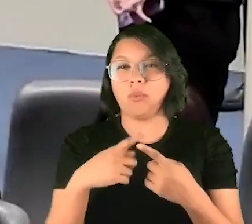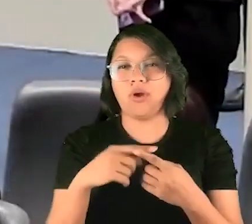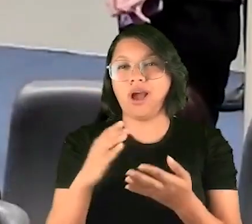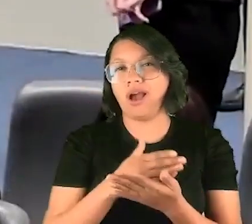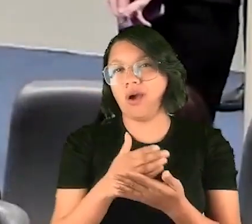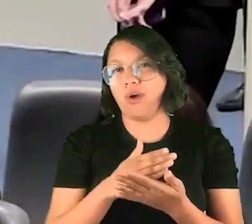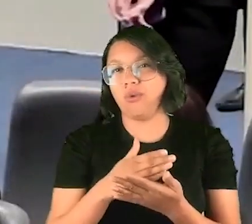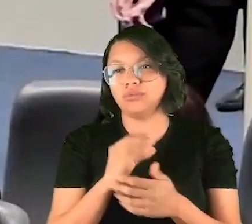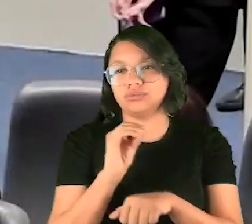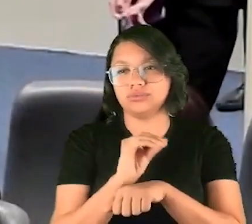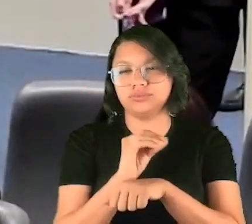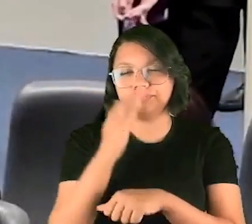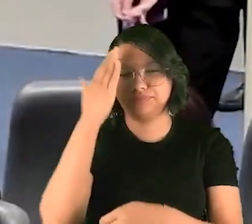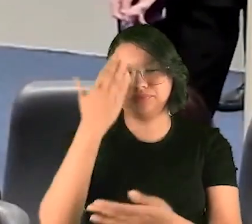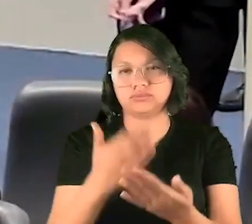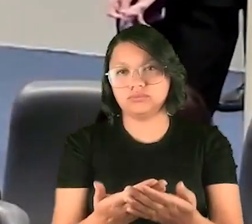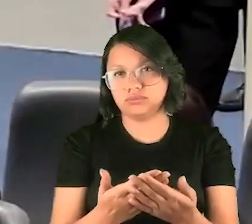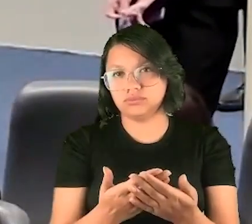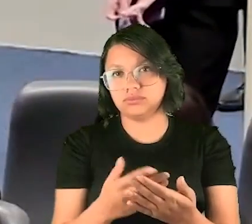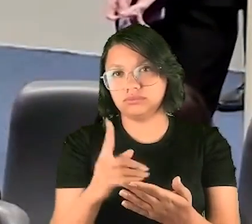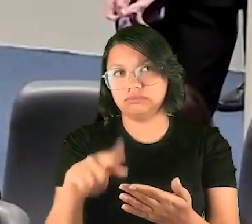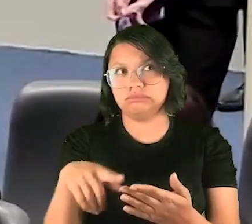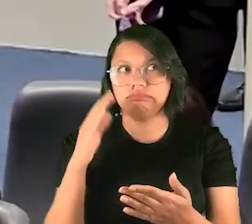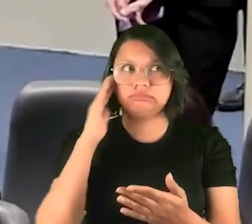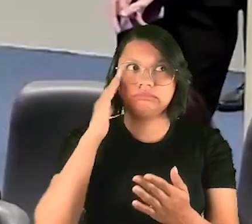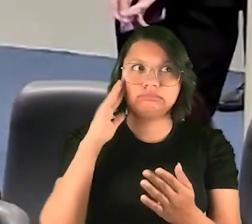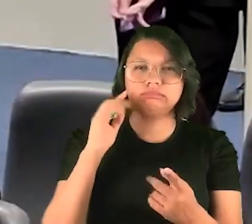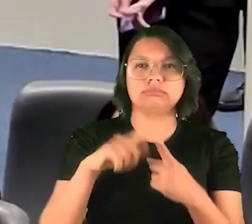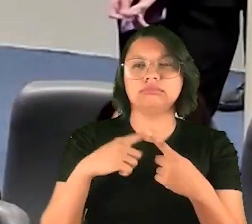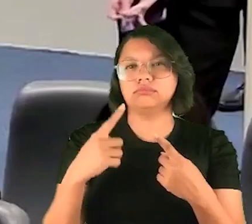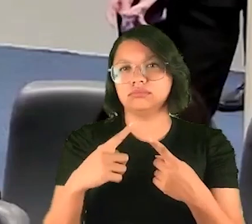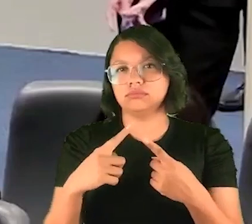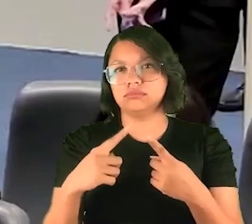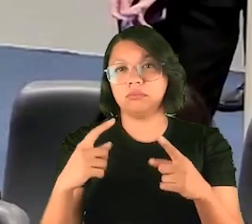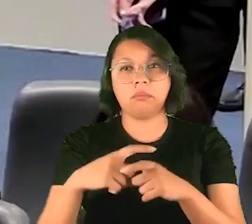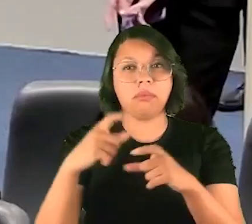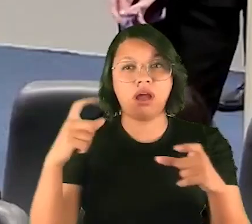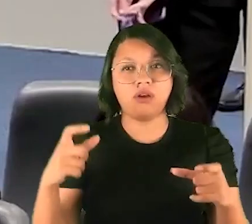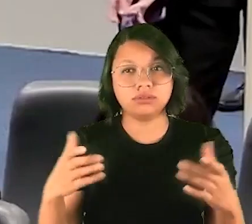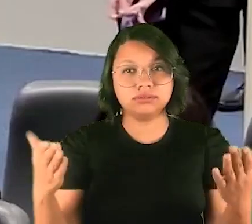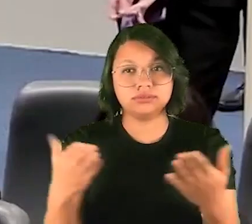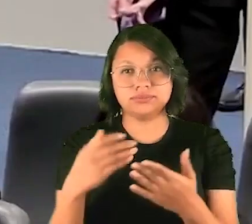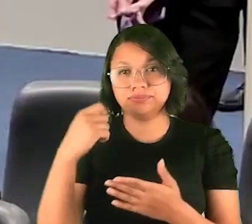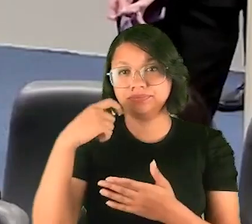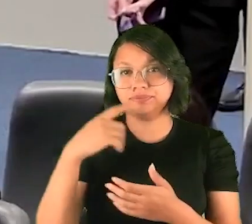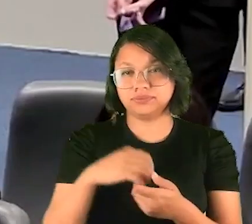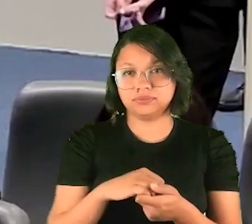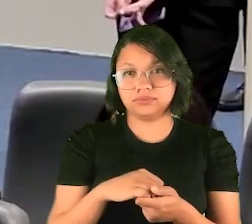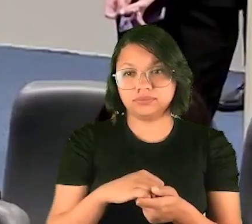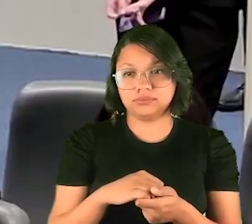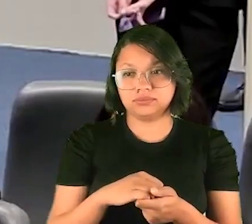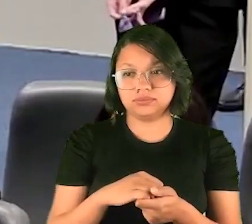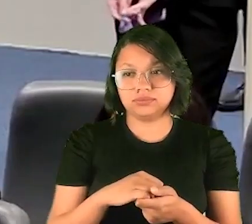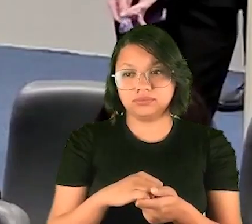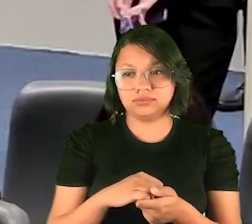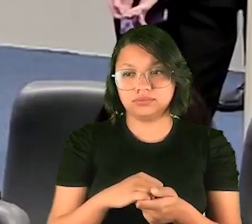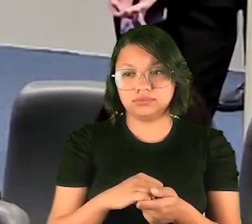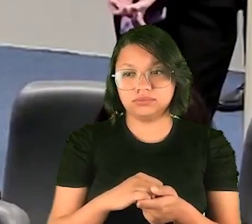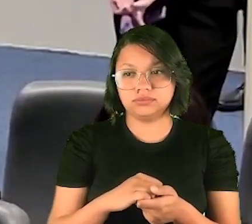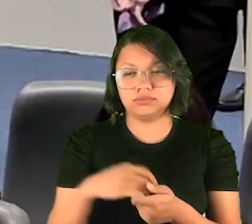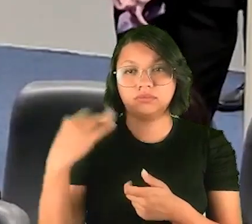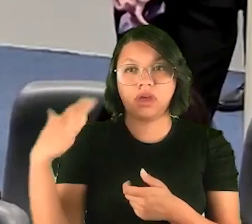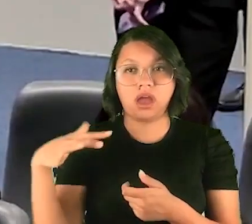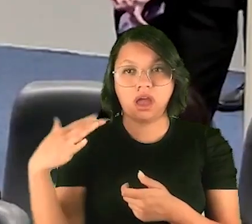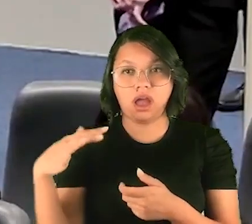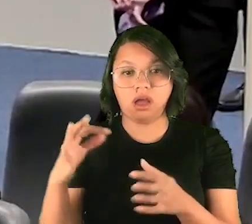desse preço de toda essa medicação, porque alguns tratamentos eu acredito que até seja compreensível, mas uma boa parte